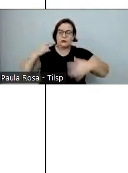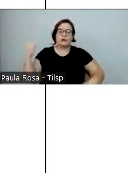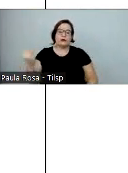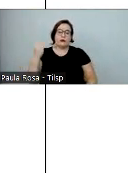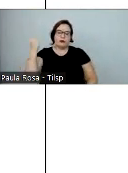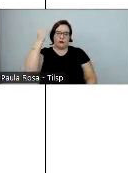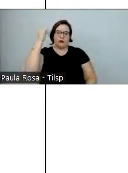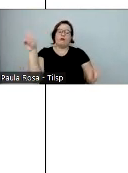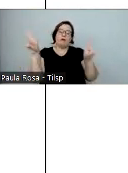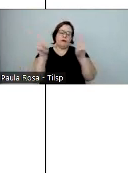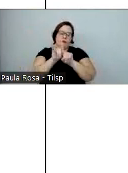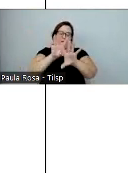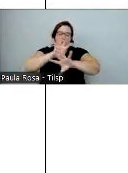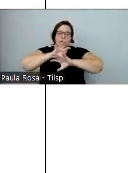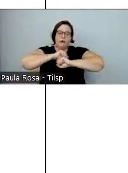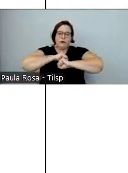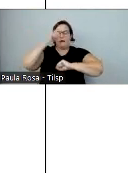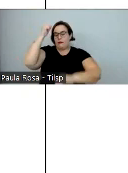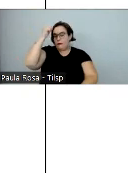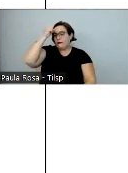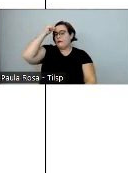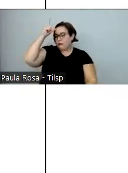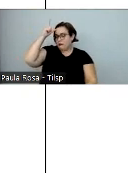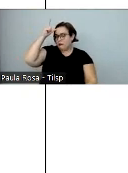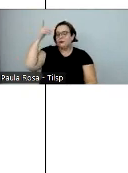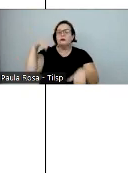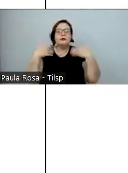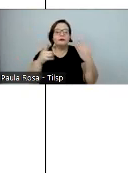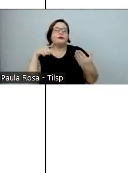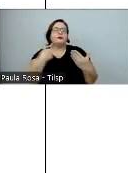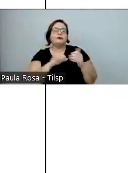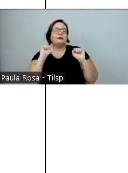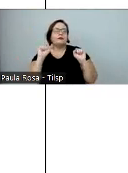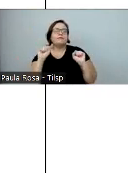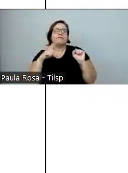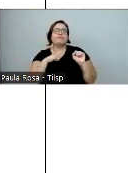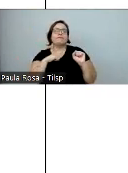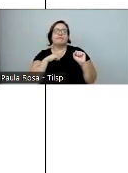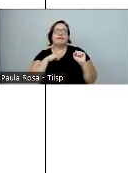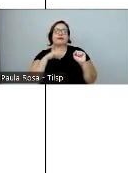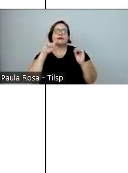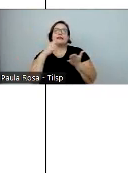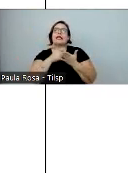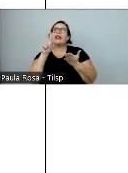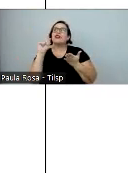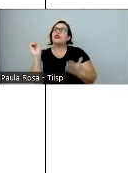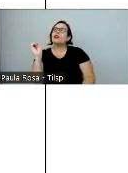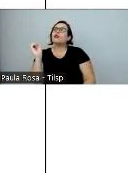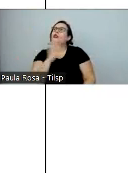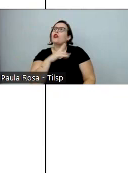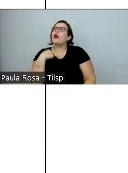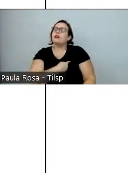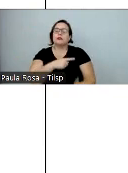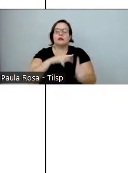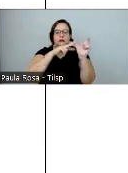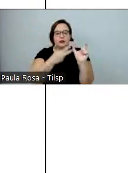das apropriações culturais e dos usos que a gente pode dar a uma definição que é Nossa né Ela não é uma definição que está vindo de cima ela é